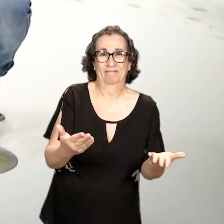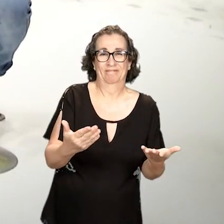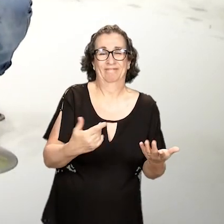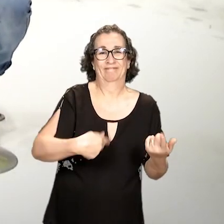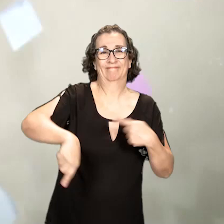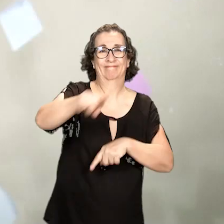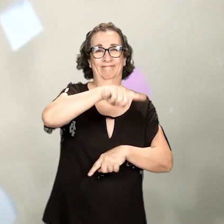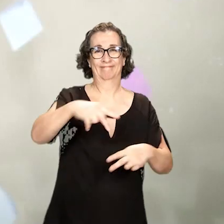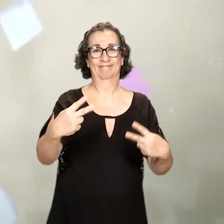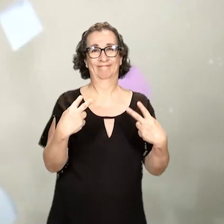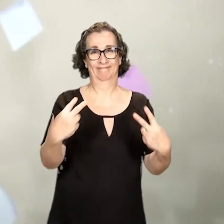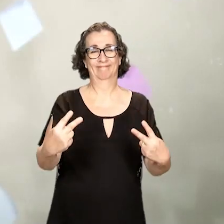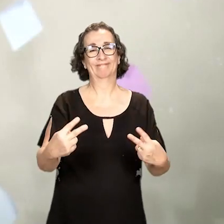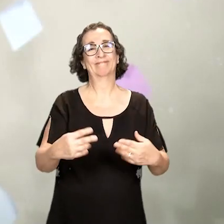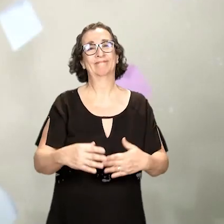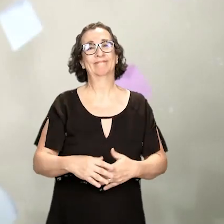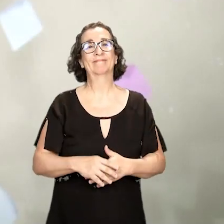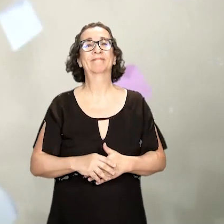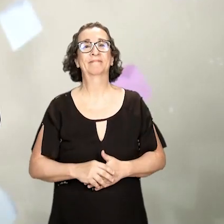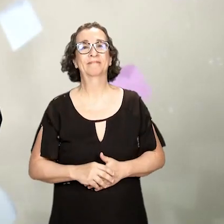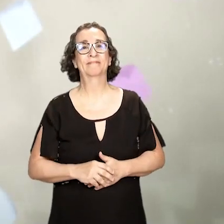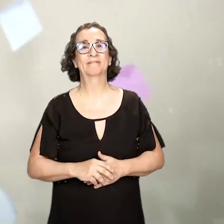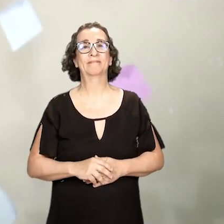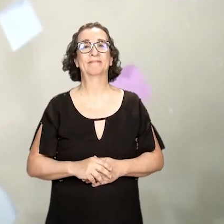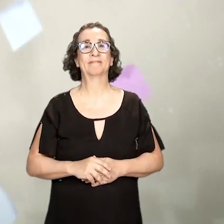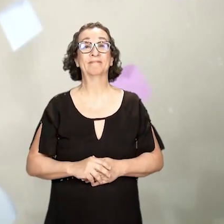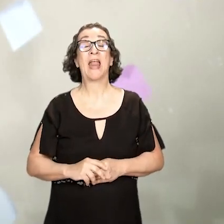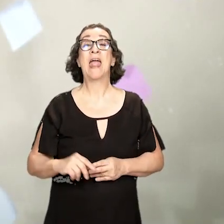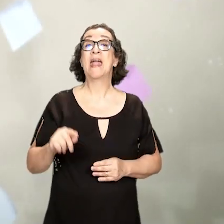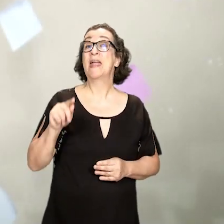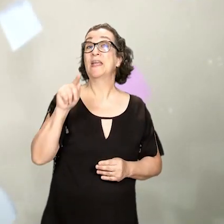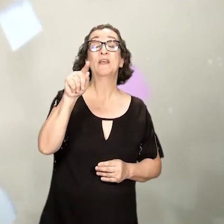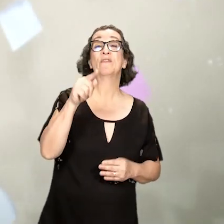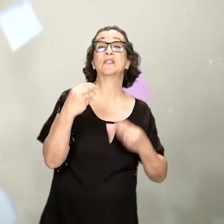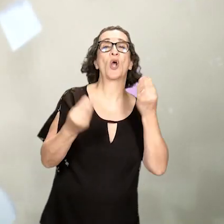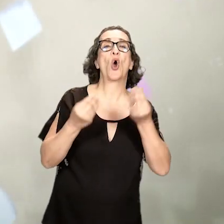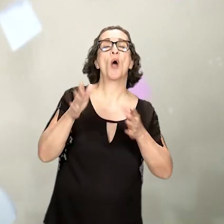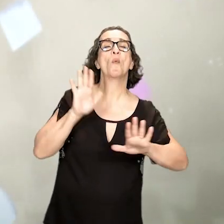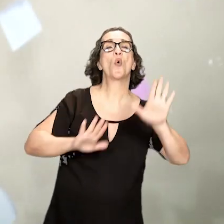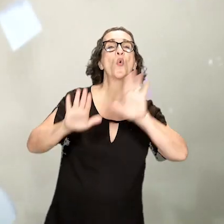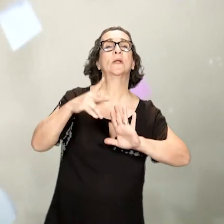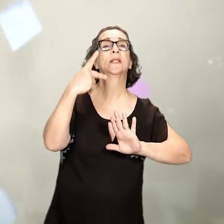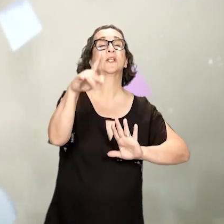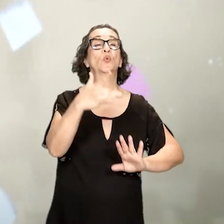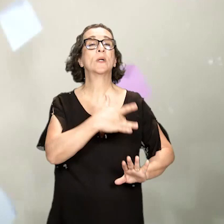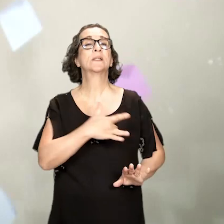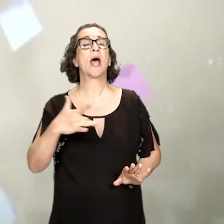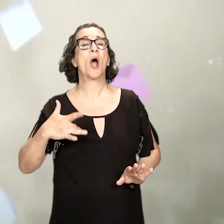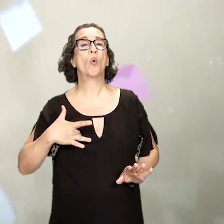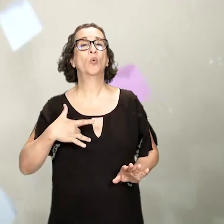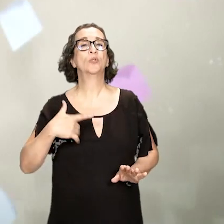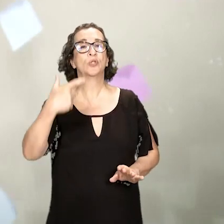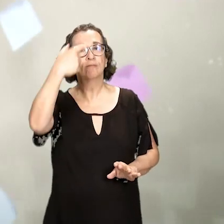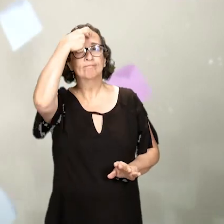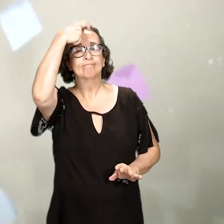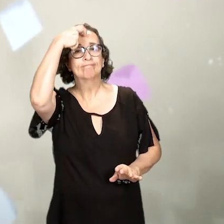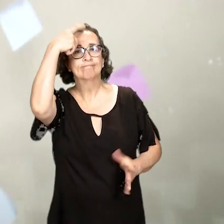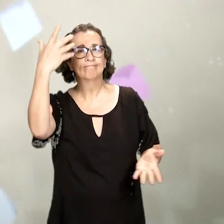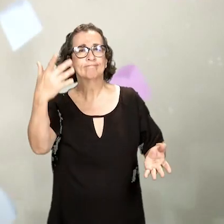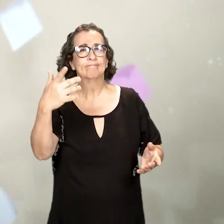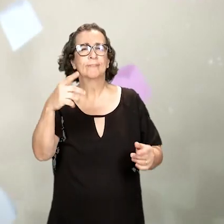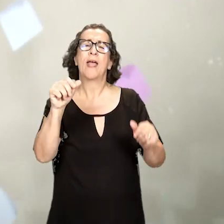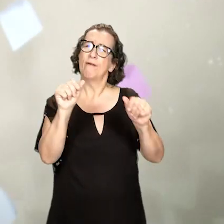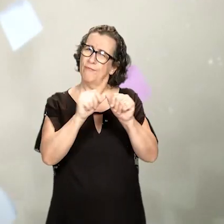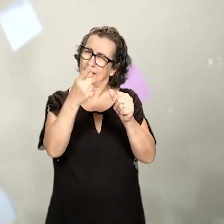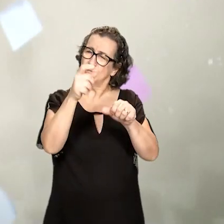assistindo sim e você como tem cuidado da sua saúde mental faça